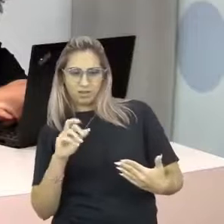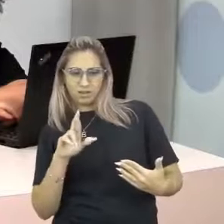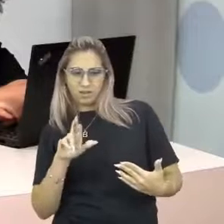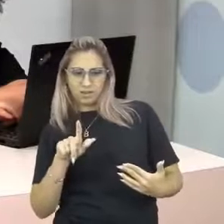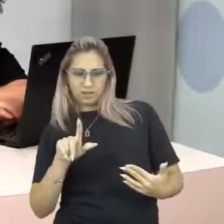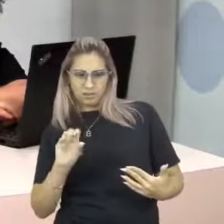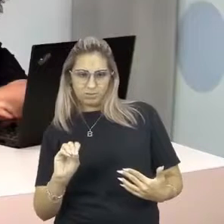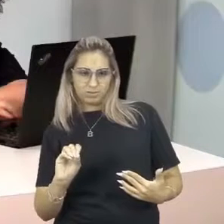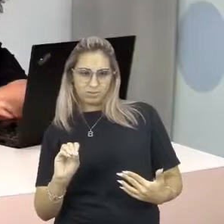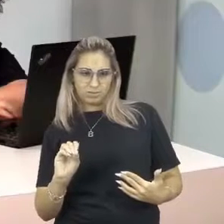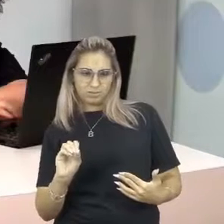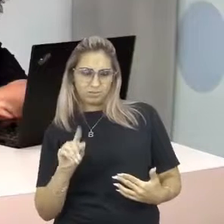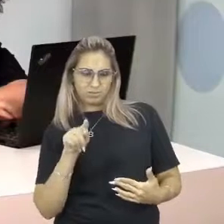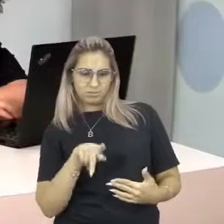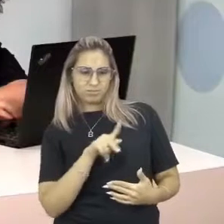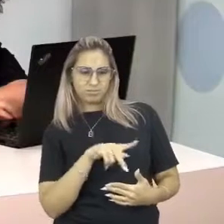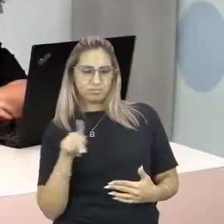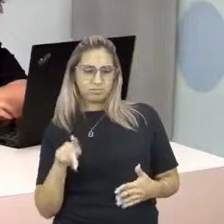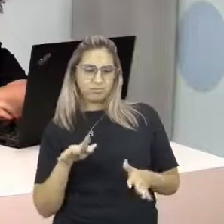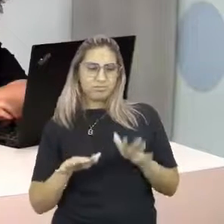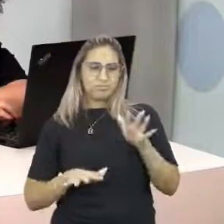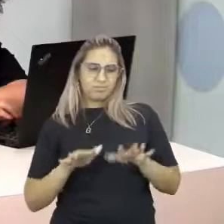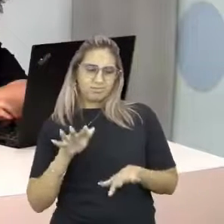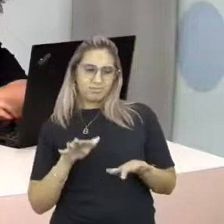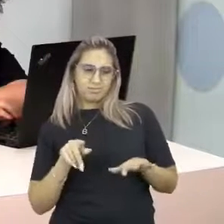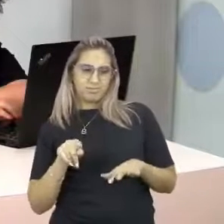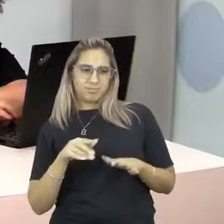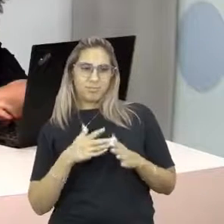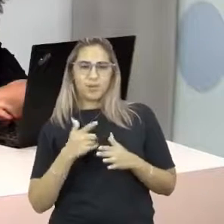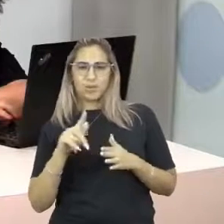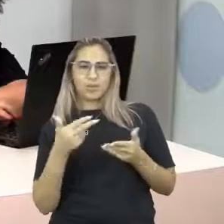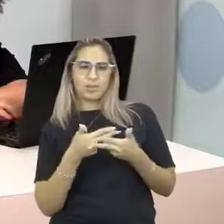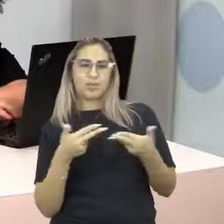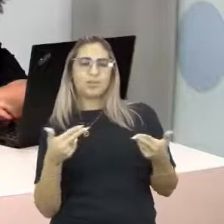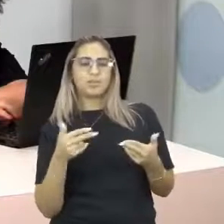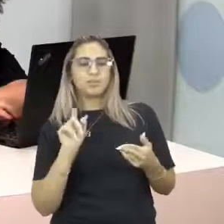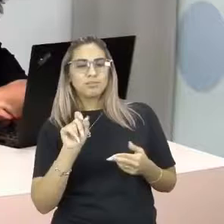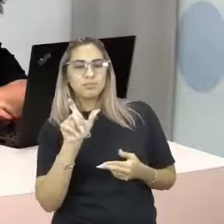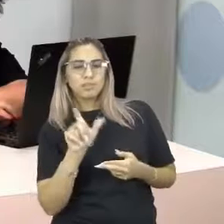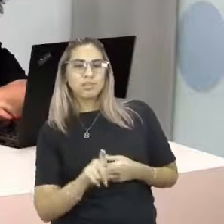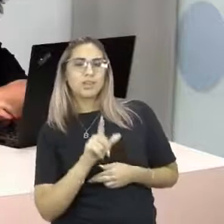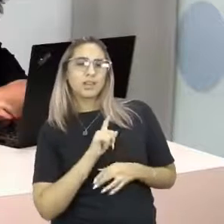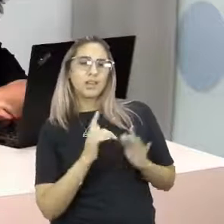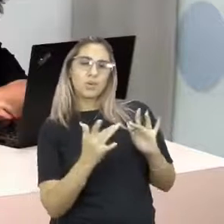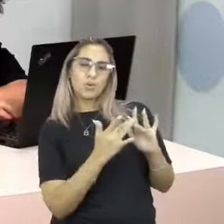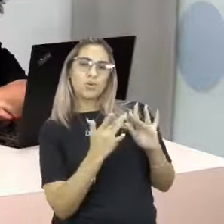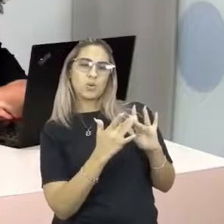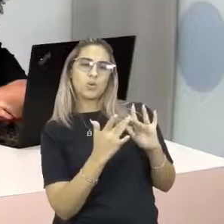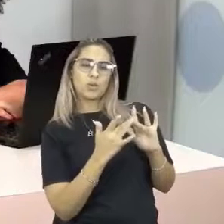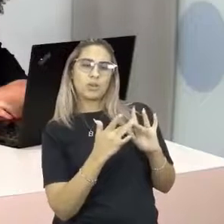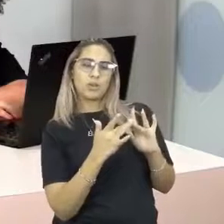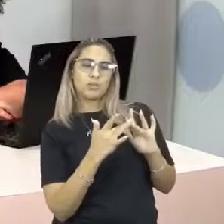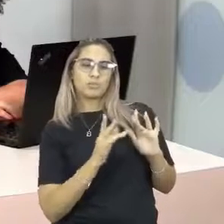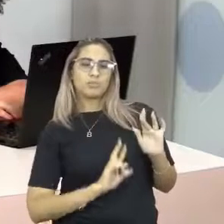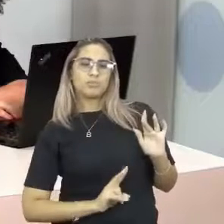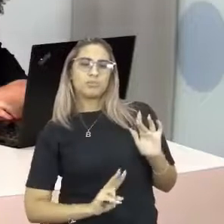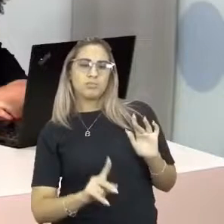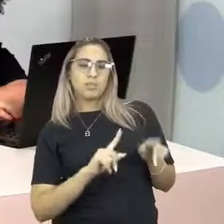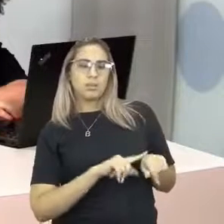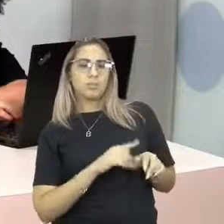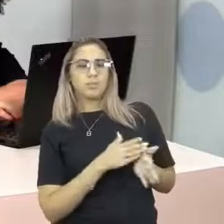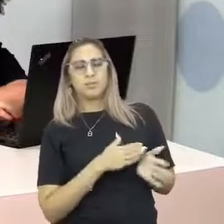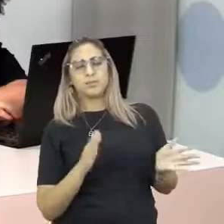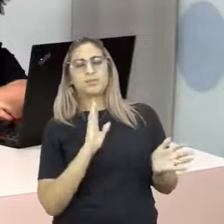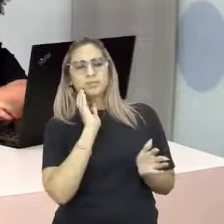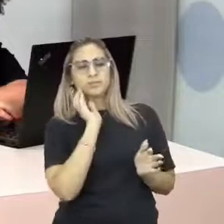A classificação do concurso para provimento de cargo vai ser outra coisa. Aqui é para quem tem vontade de estar atuando nesse período